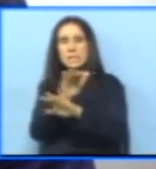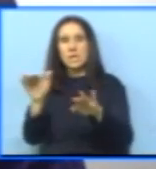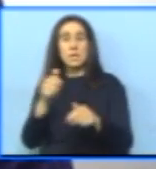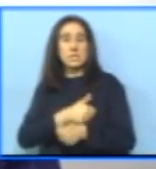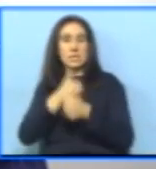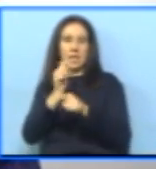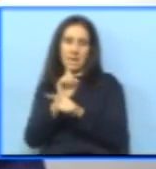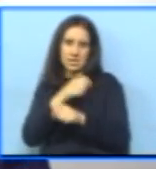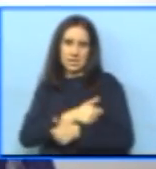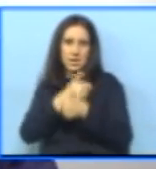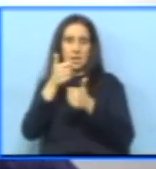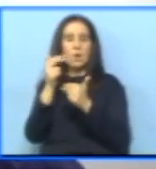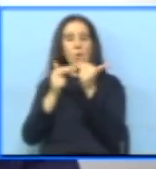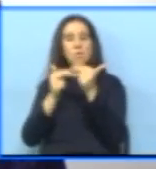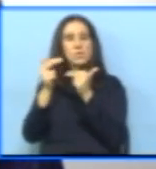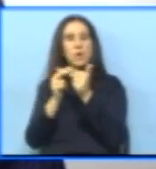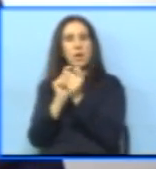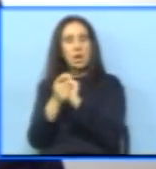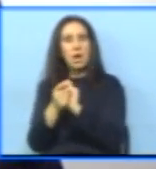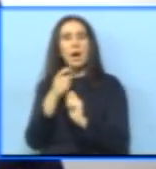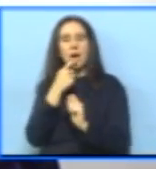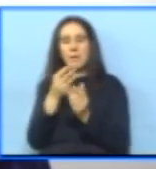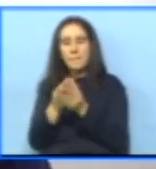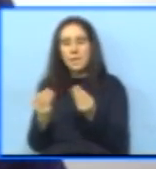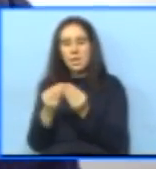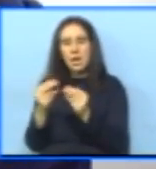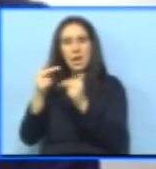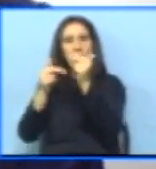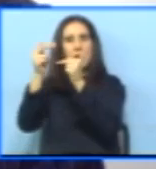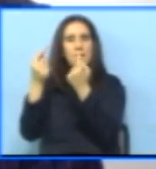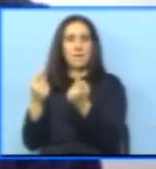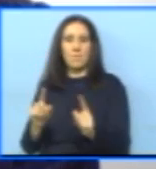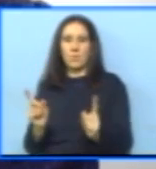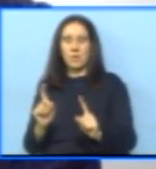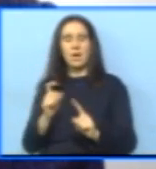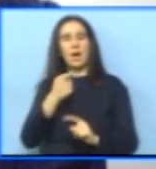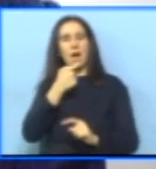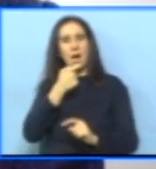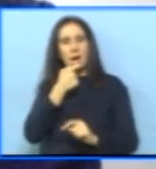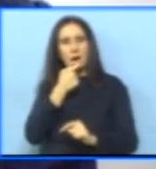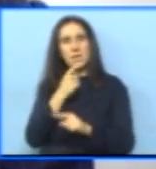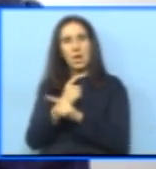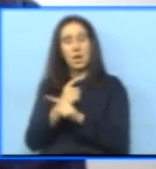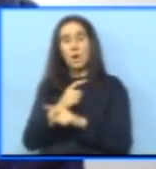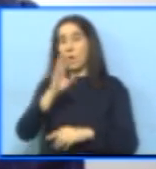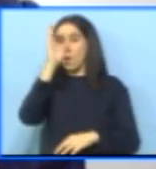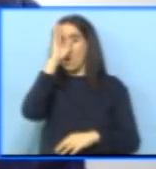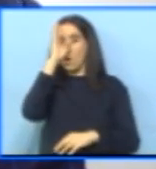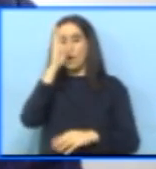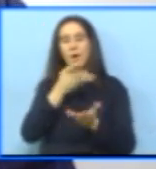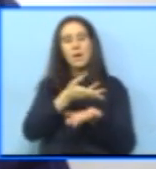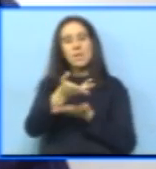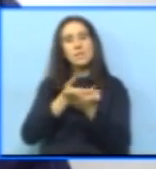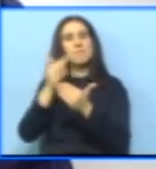cidade, apenas reconstruindo as suas estruturas materiais. Mas é preciso reconstruir, antes de mais, a